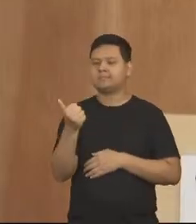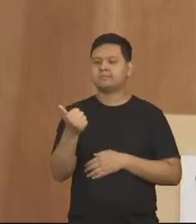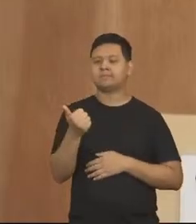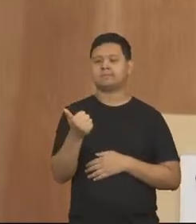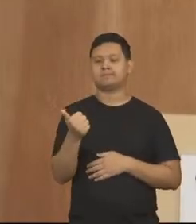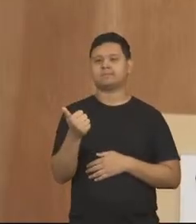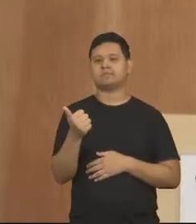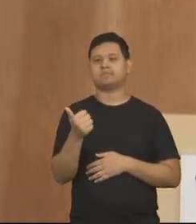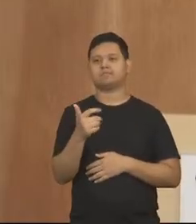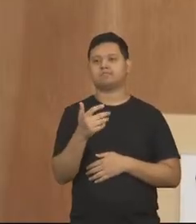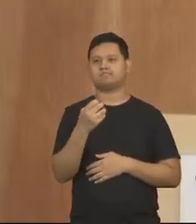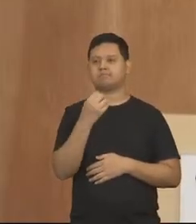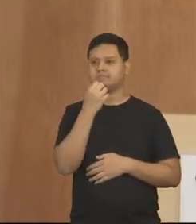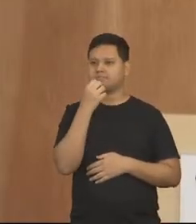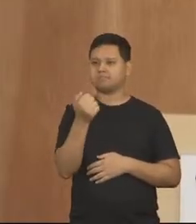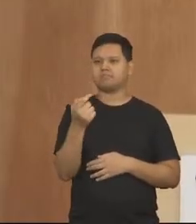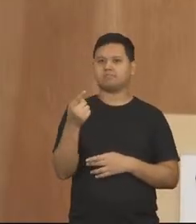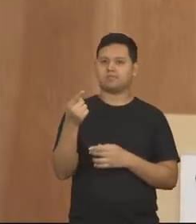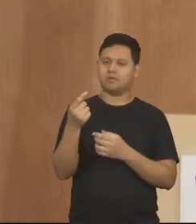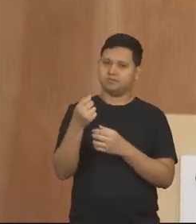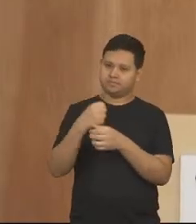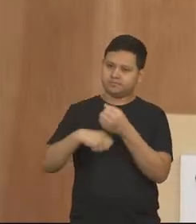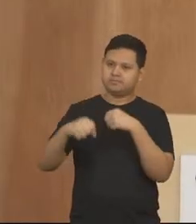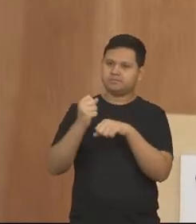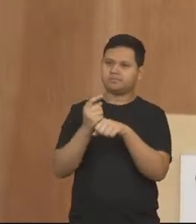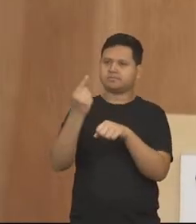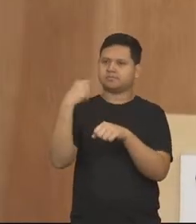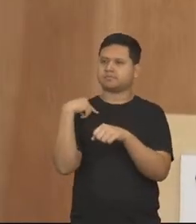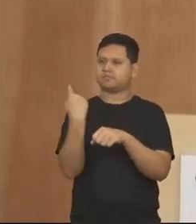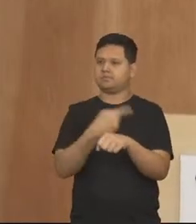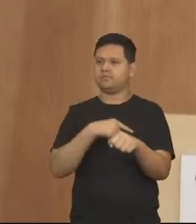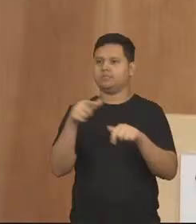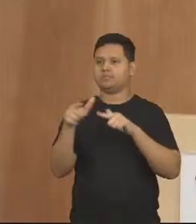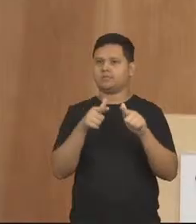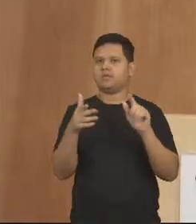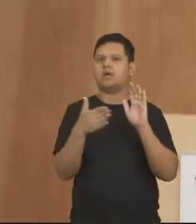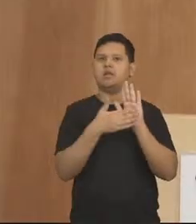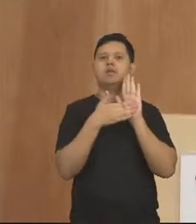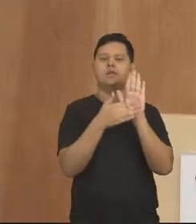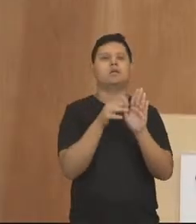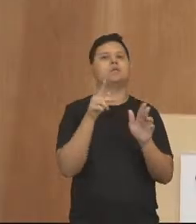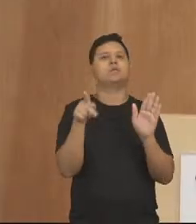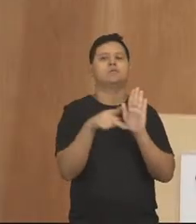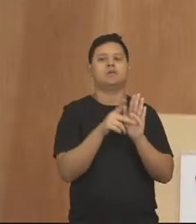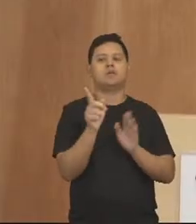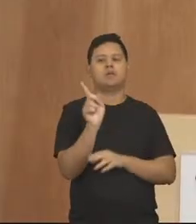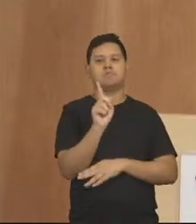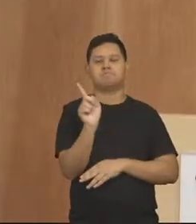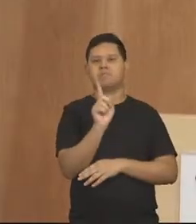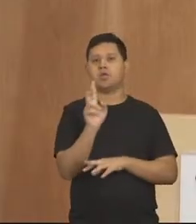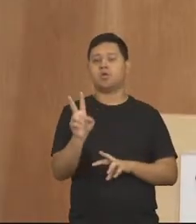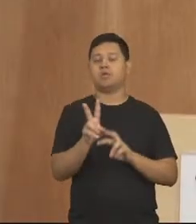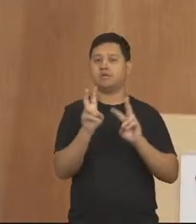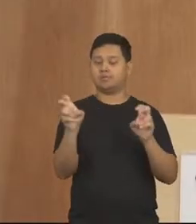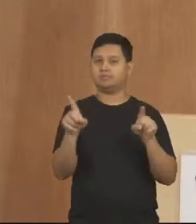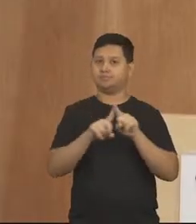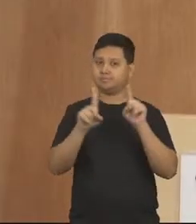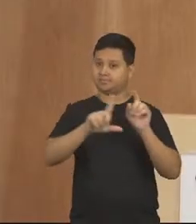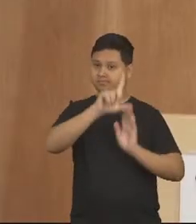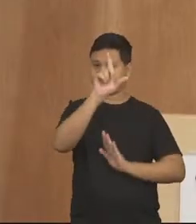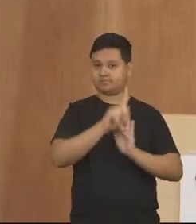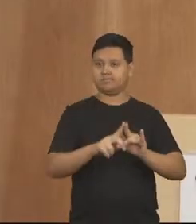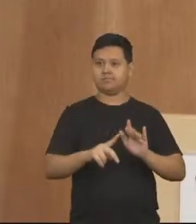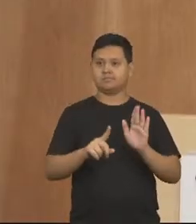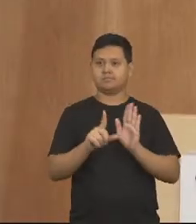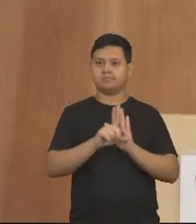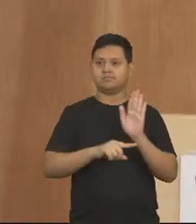construção que, desde o ano passado, a gente vem trabalhando em cima desse projeto. Na verdade, não deste projeto, mas da lei